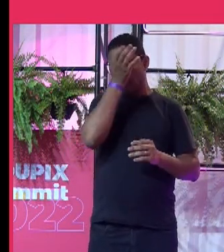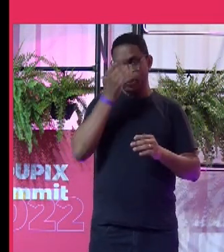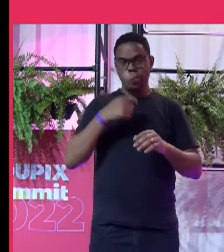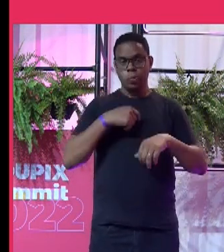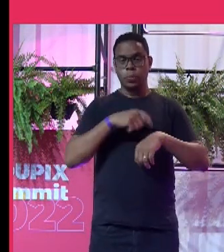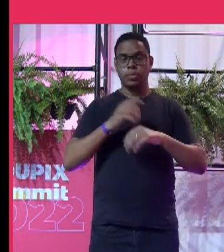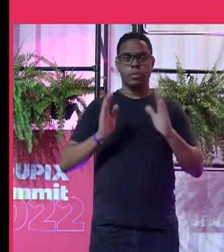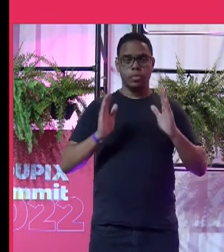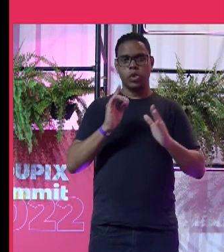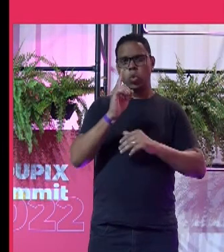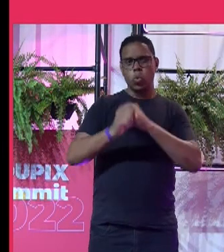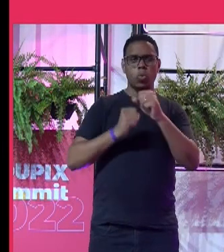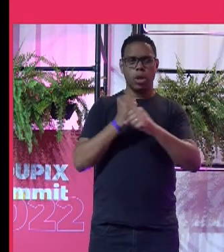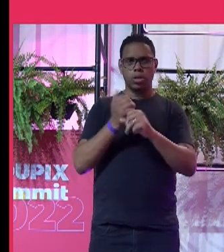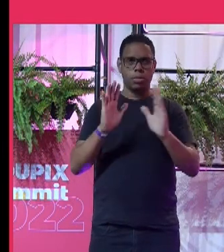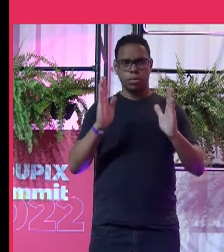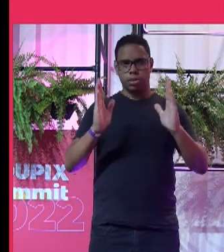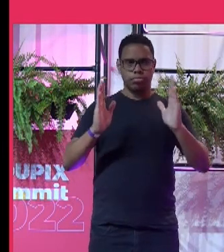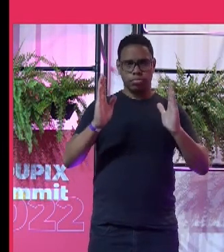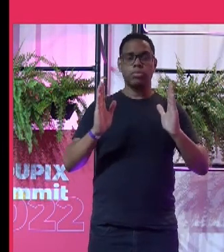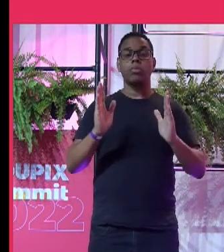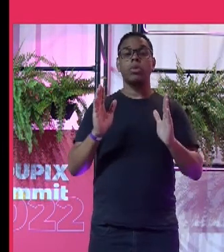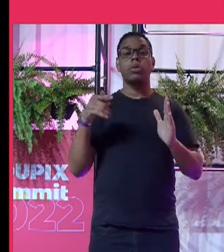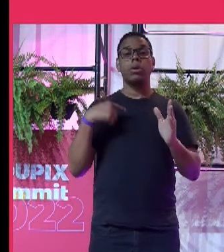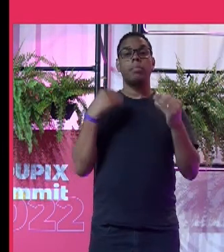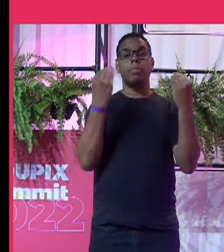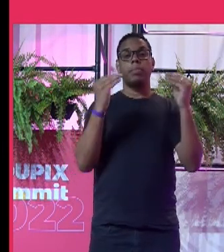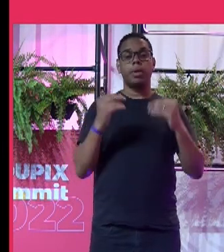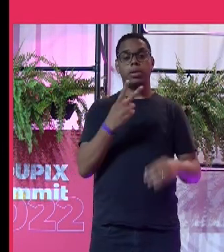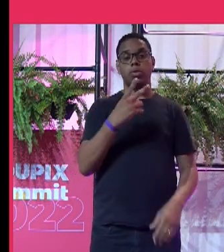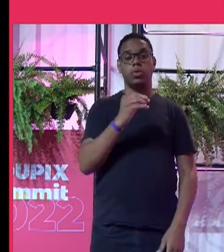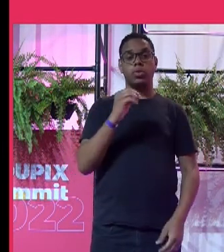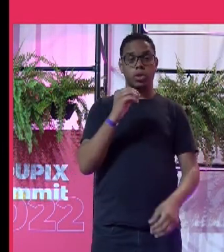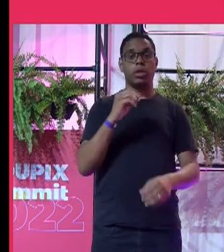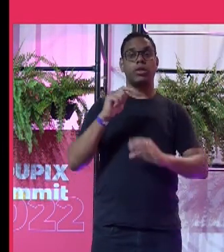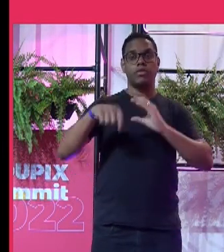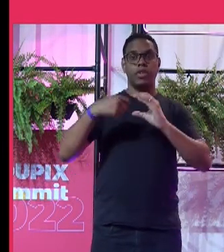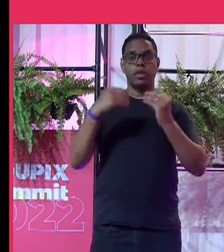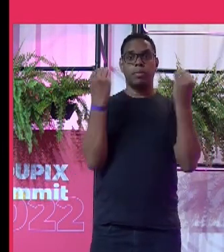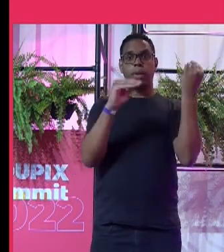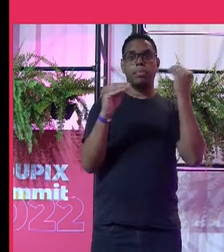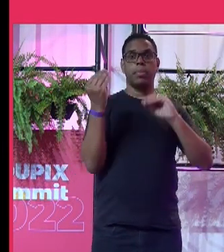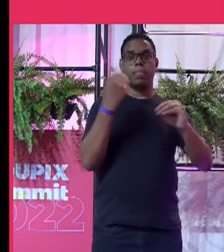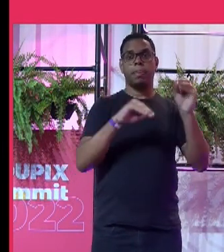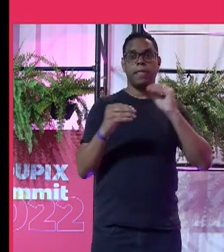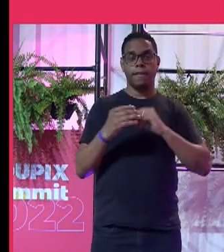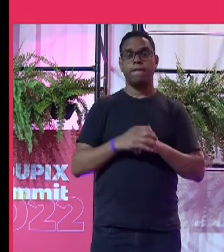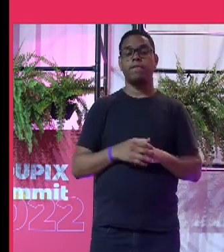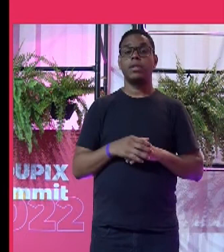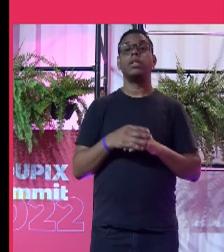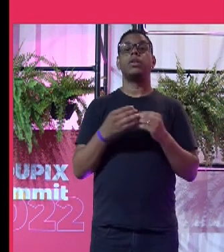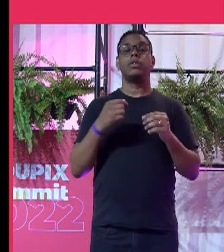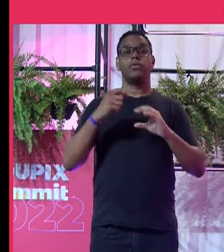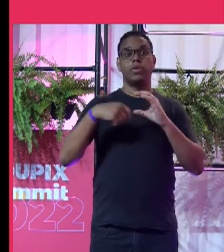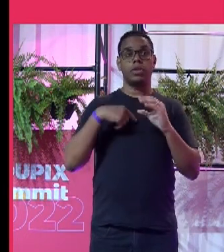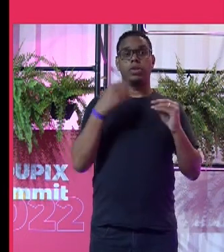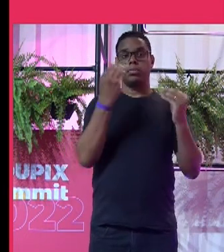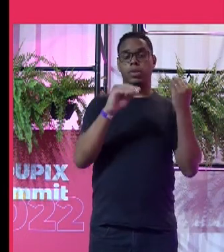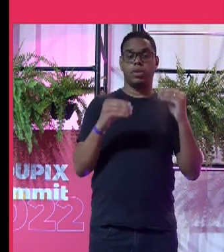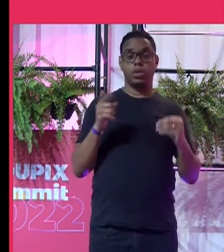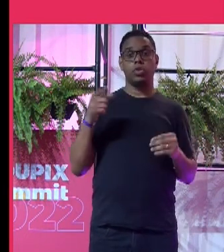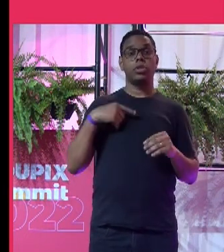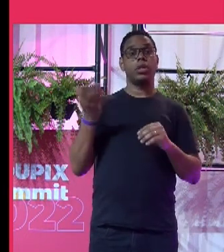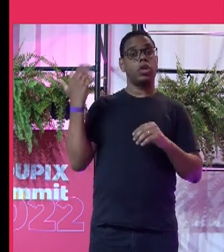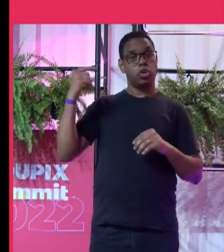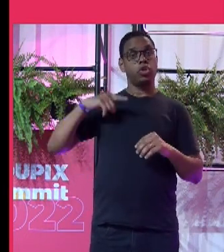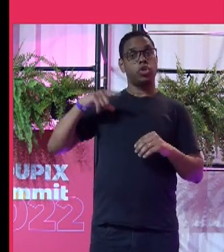mais de... vai fazer um ano, na verdade, a gente publicou mais de 200 vídeos na página dele. Desses vídeos, são tanto vídeos que ele já